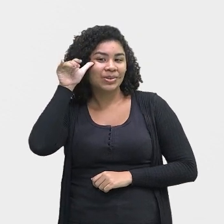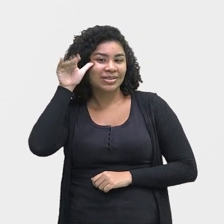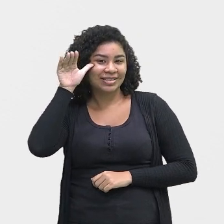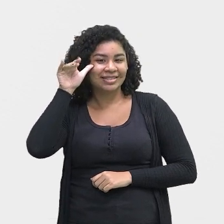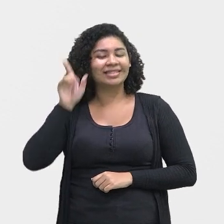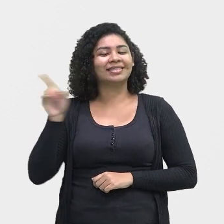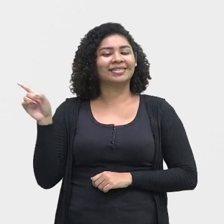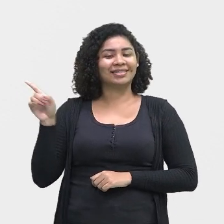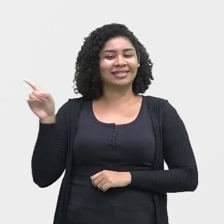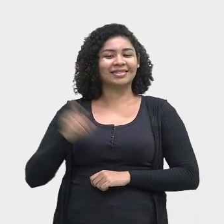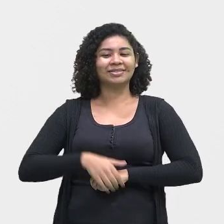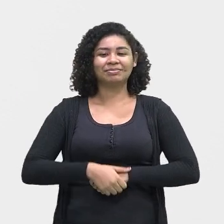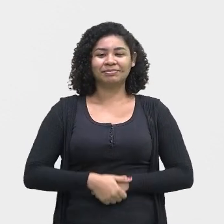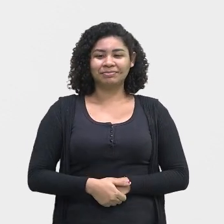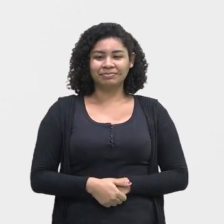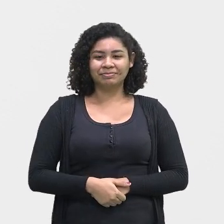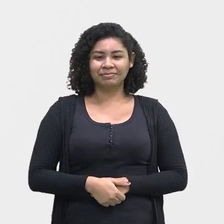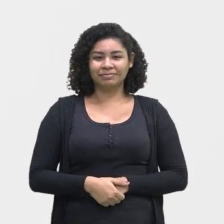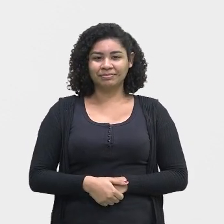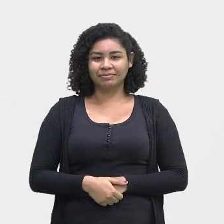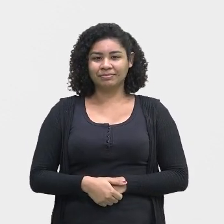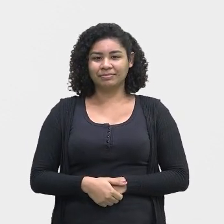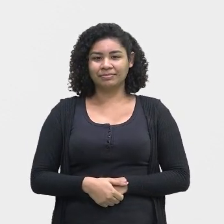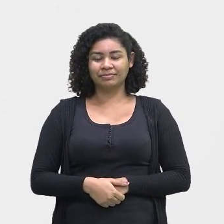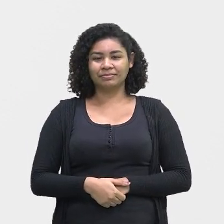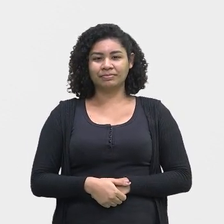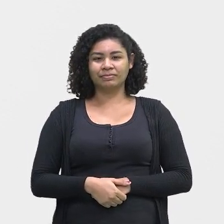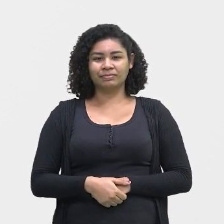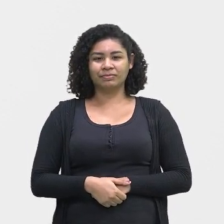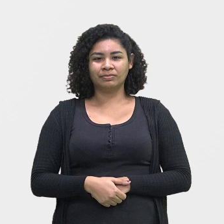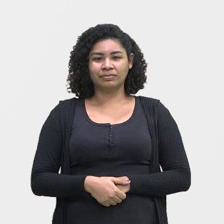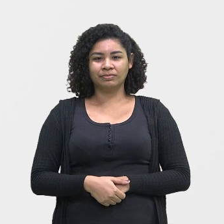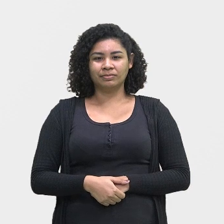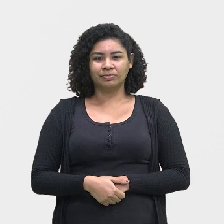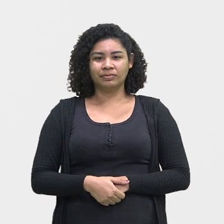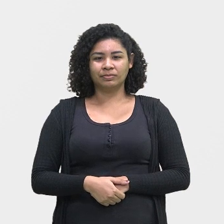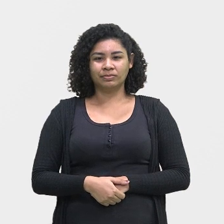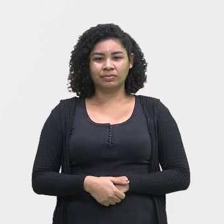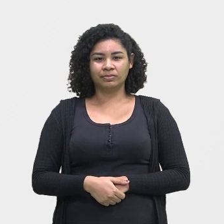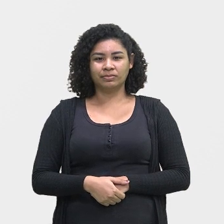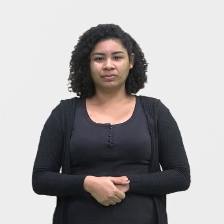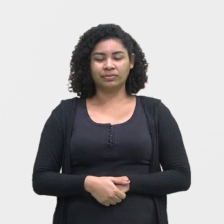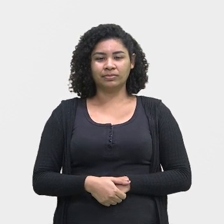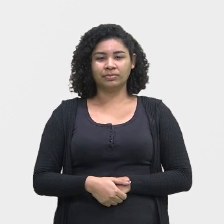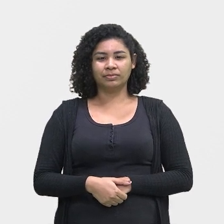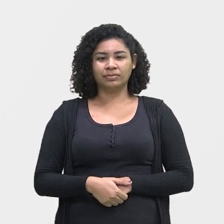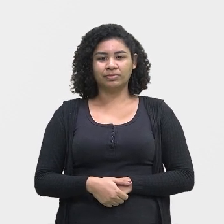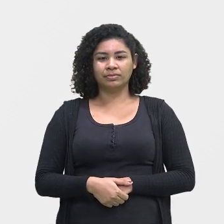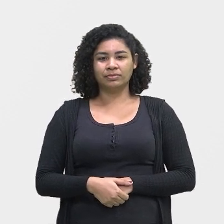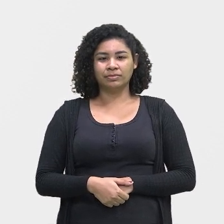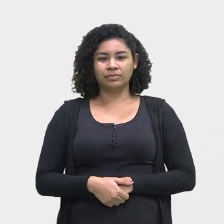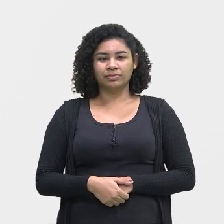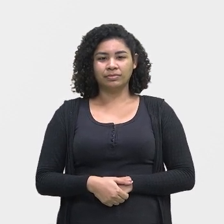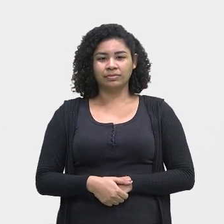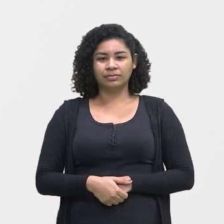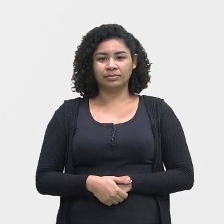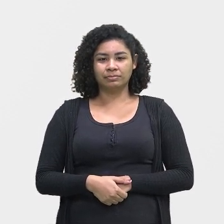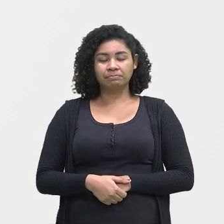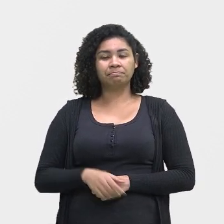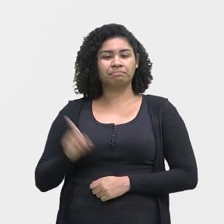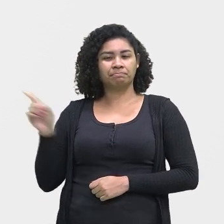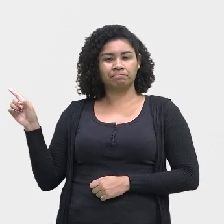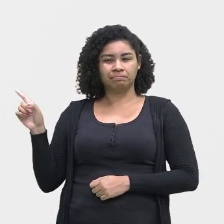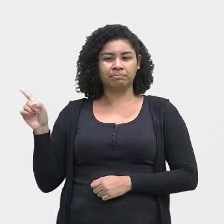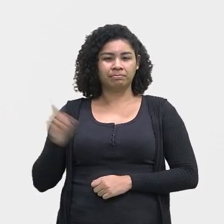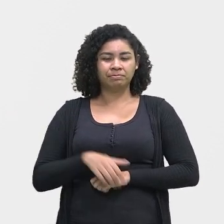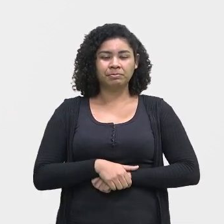trazendo aqui. Então, 5 strange, rare and fascinating medical conditions. Aí, pelo texto,